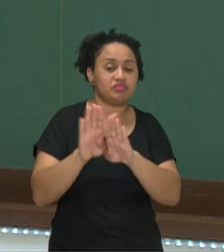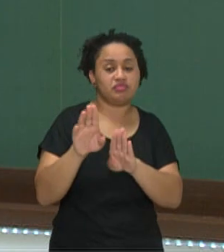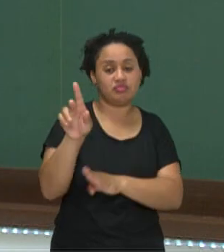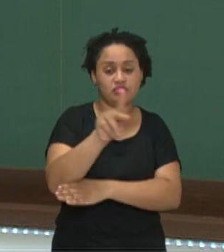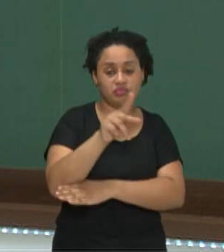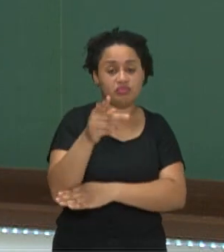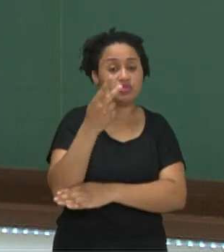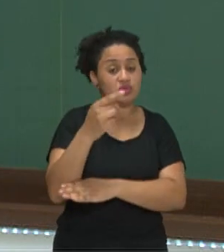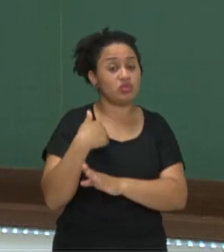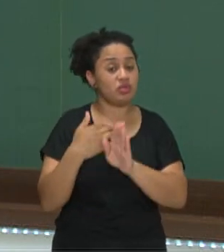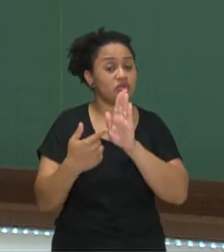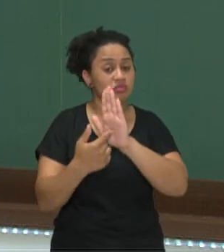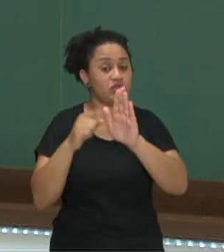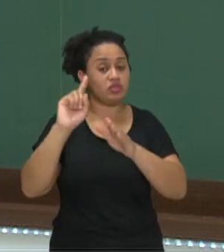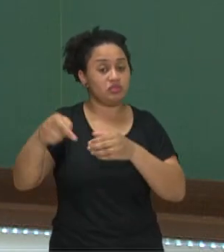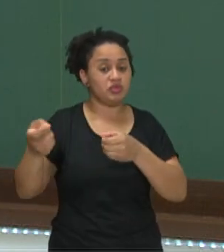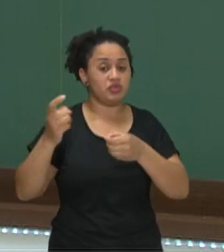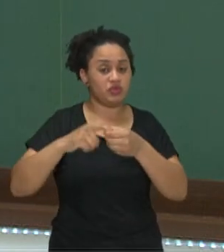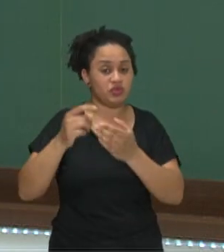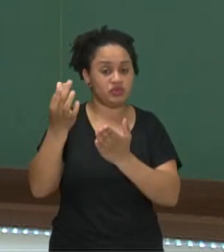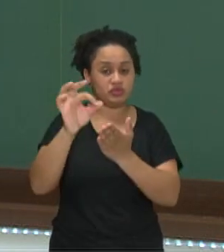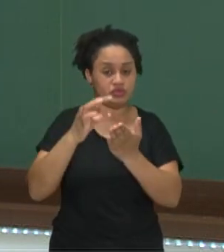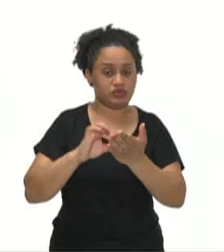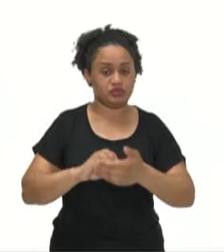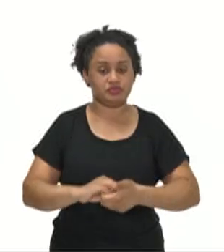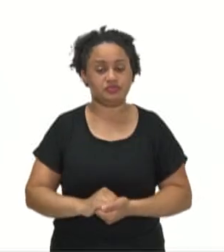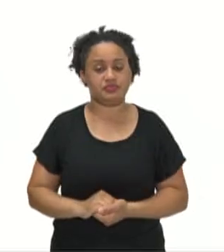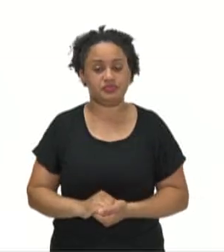professora a tua resposta e a gente volta a fazer a correção.